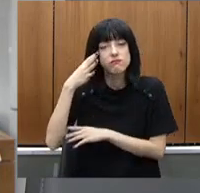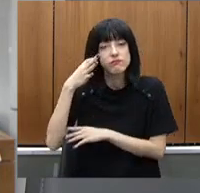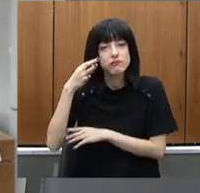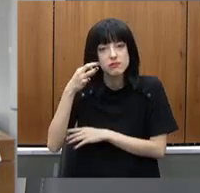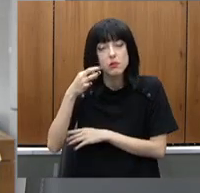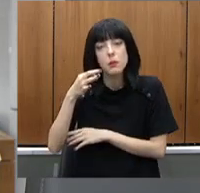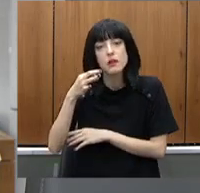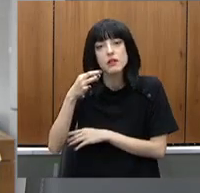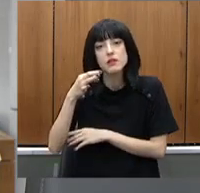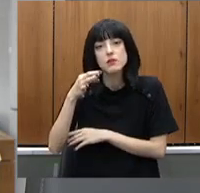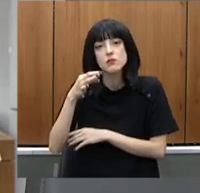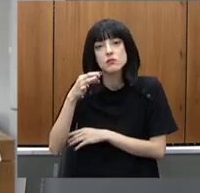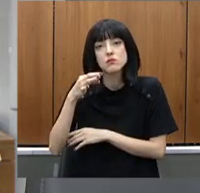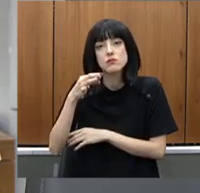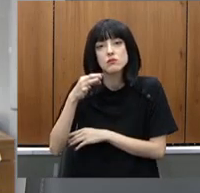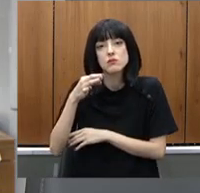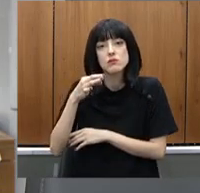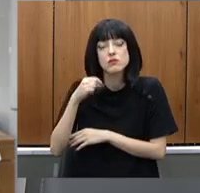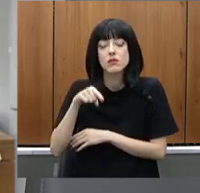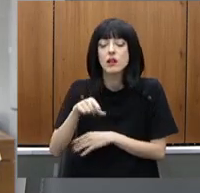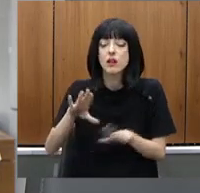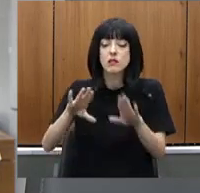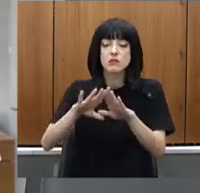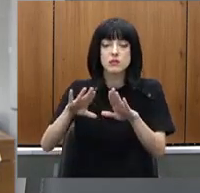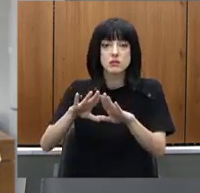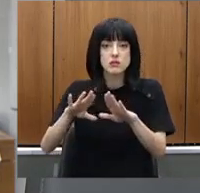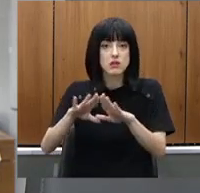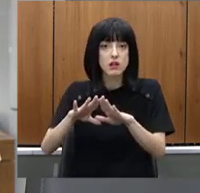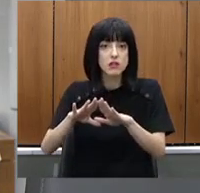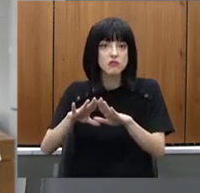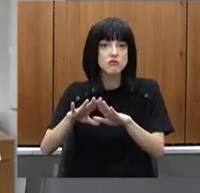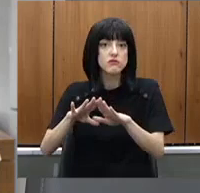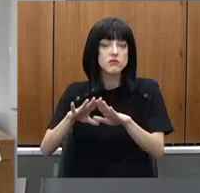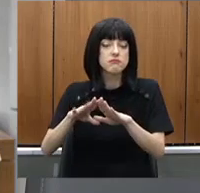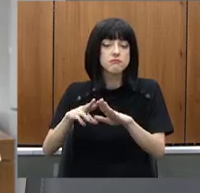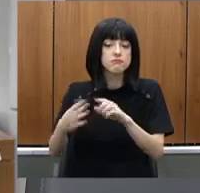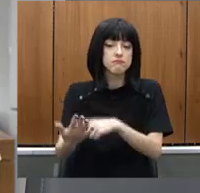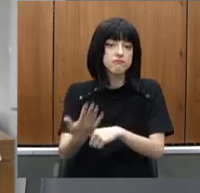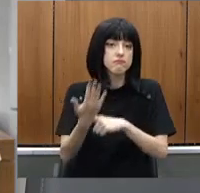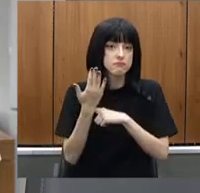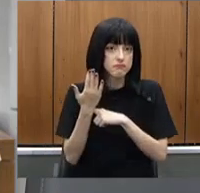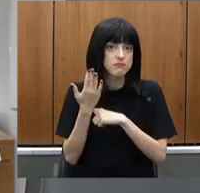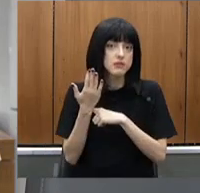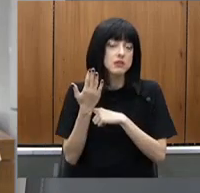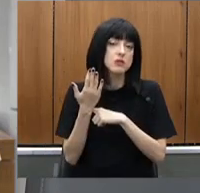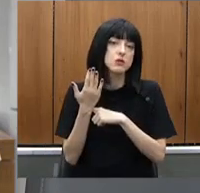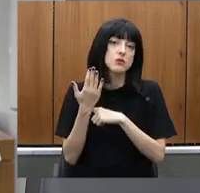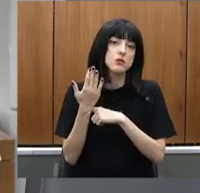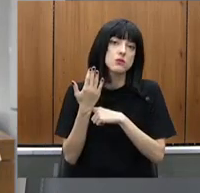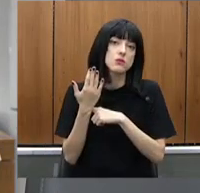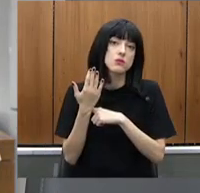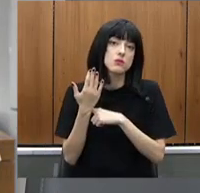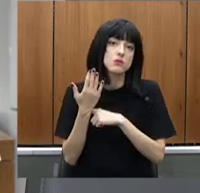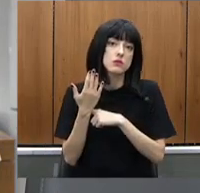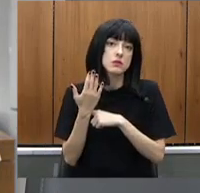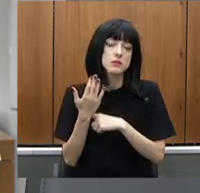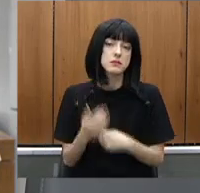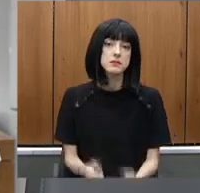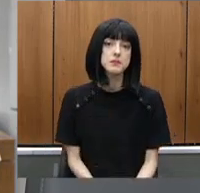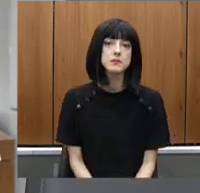da Assembleia Legislativa nos ajuda também né com os peitos colocados